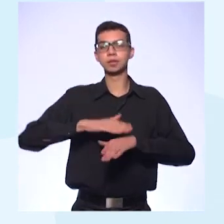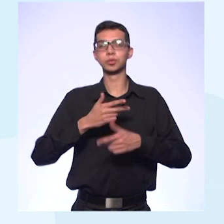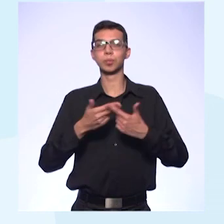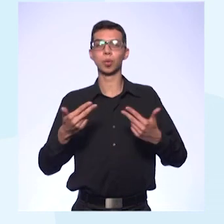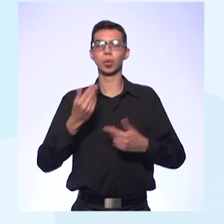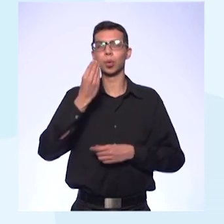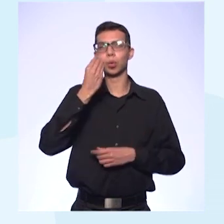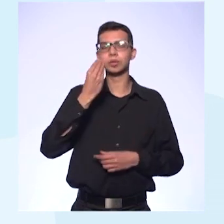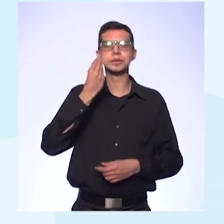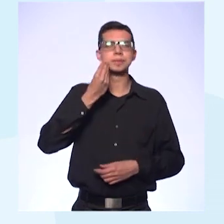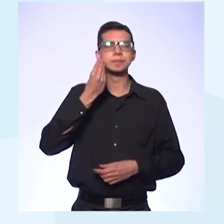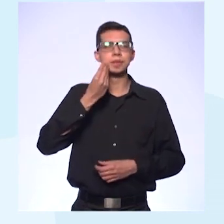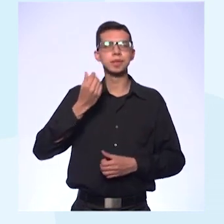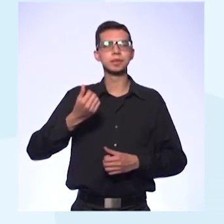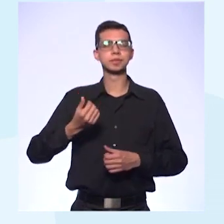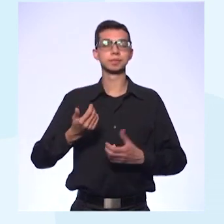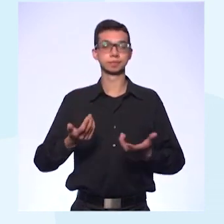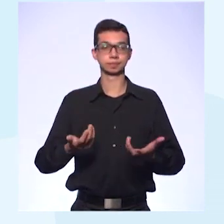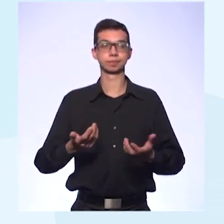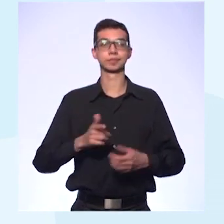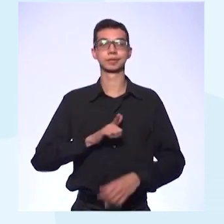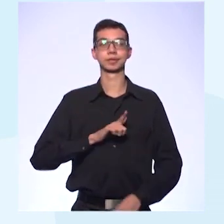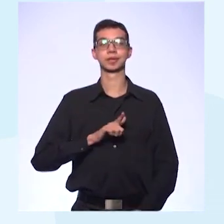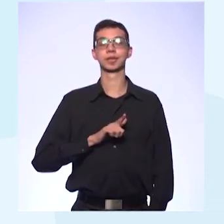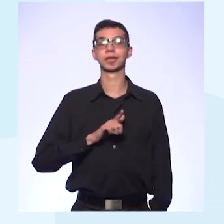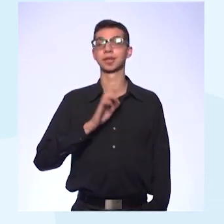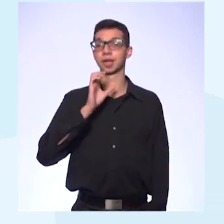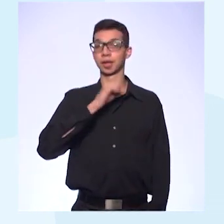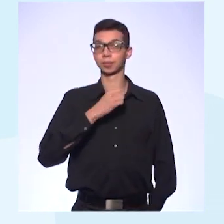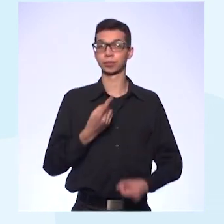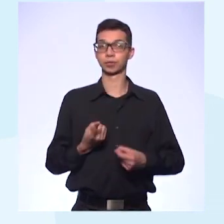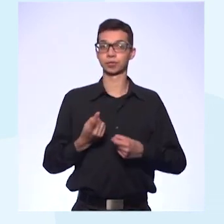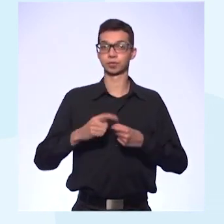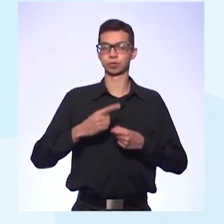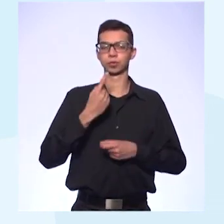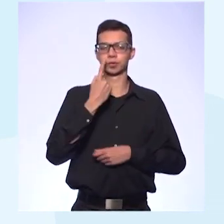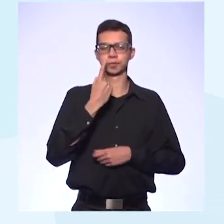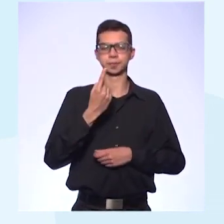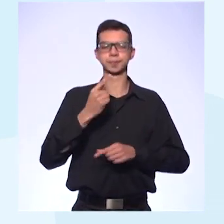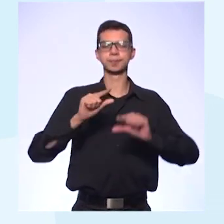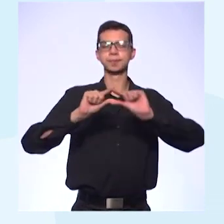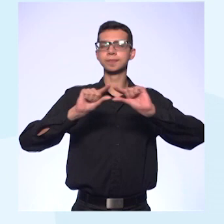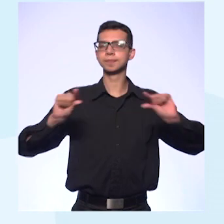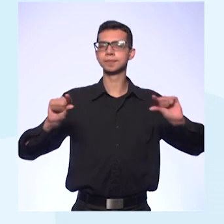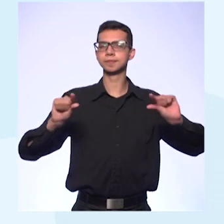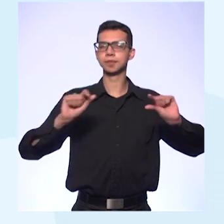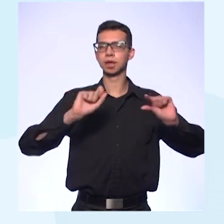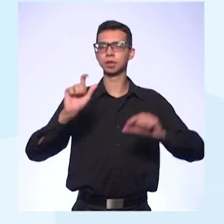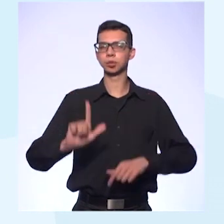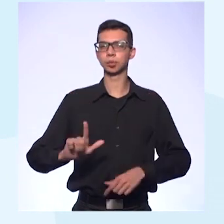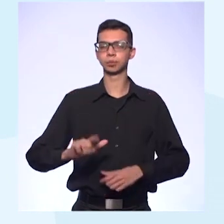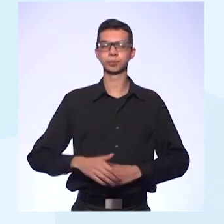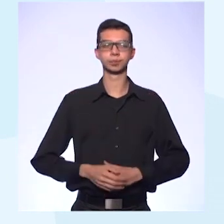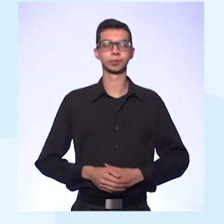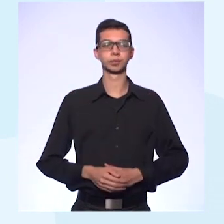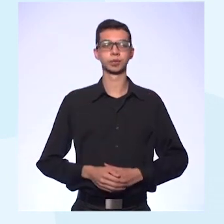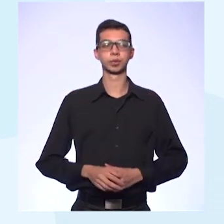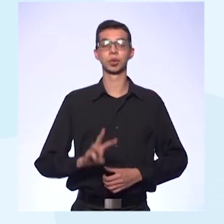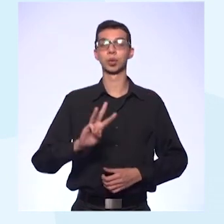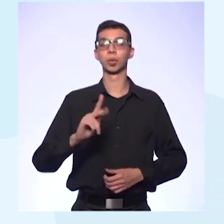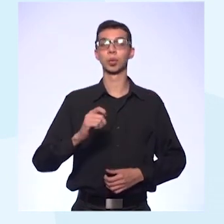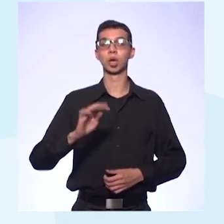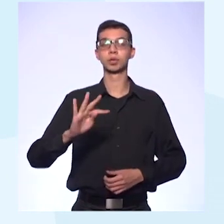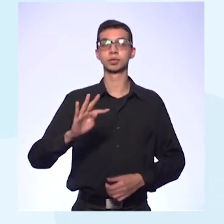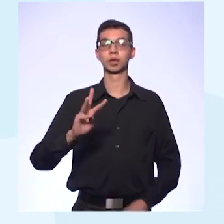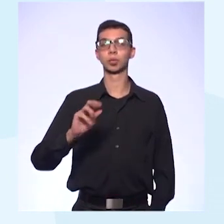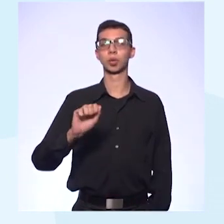When was the last time you run an experiment? What was it? Qual foi? Qual foi o experimento?